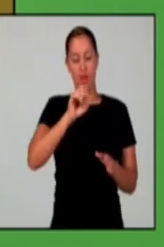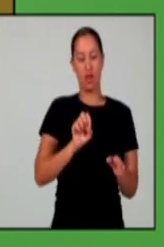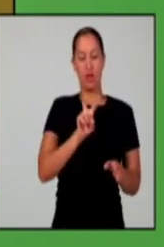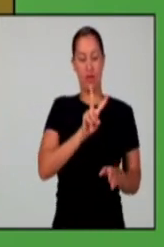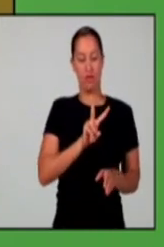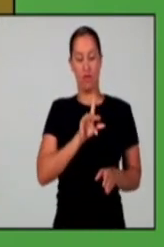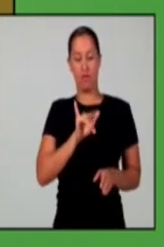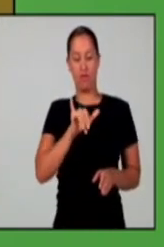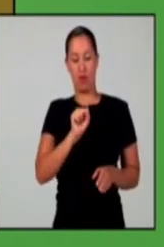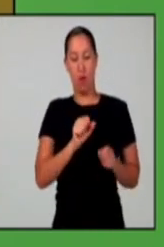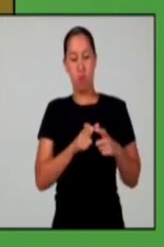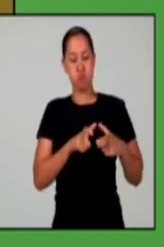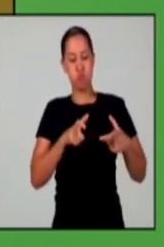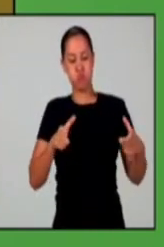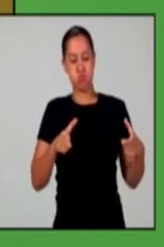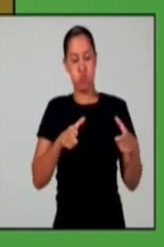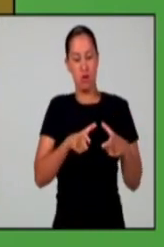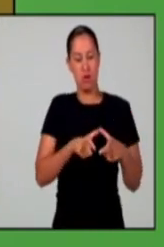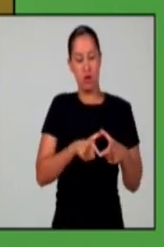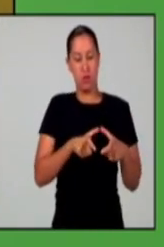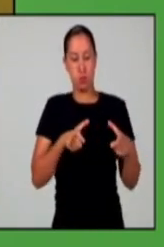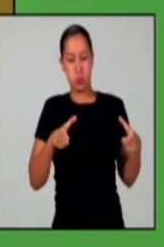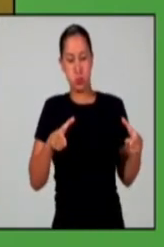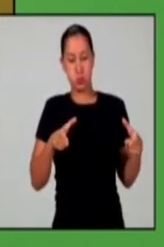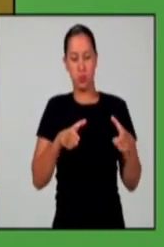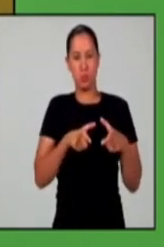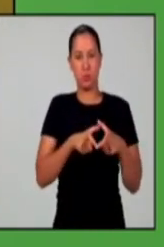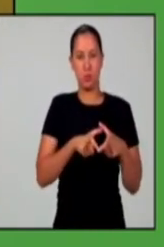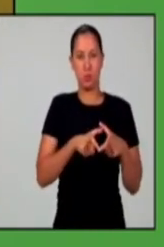elásticas, como as paredes dessa bexiga.